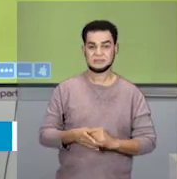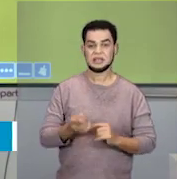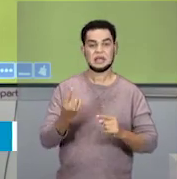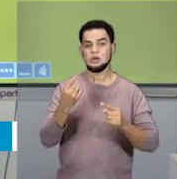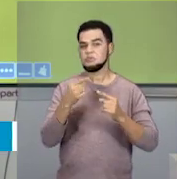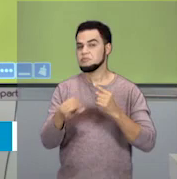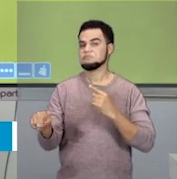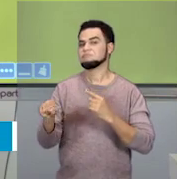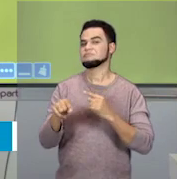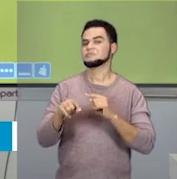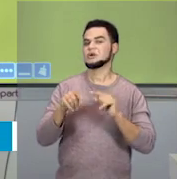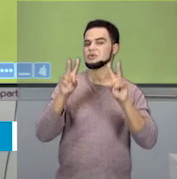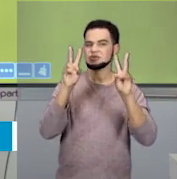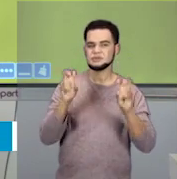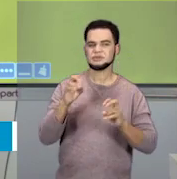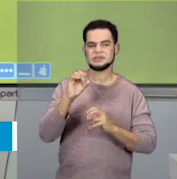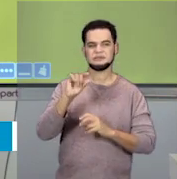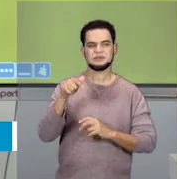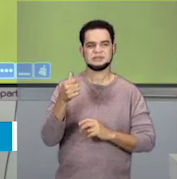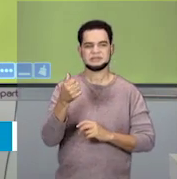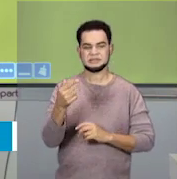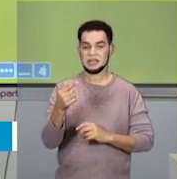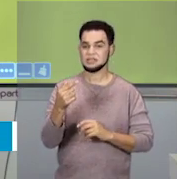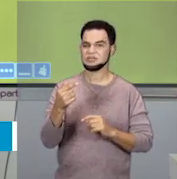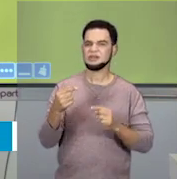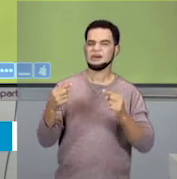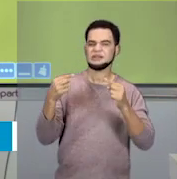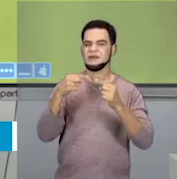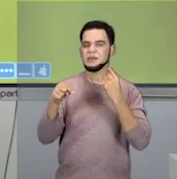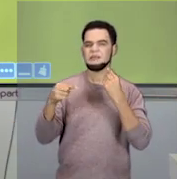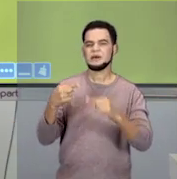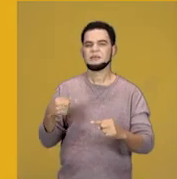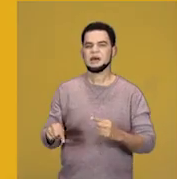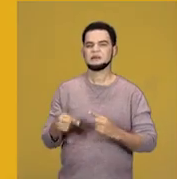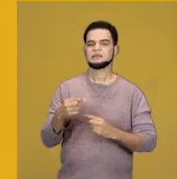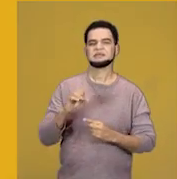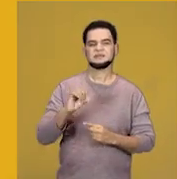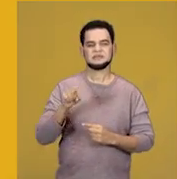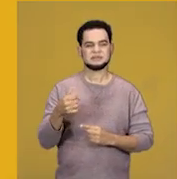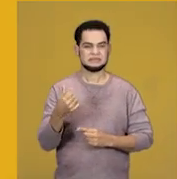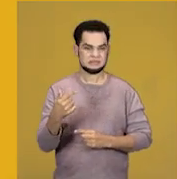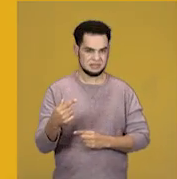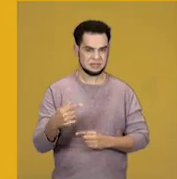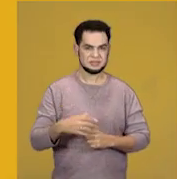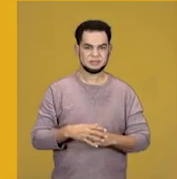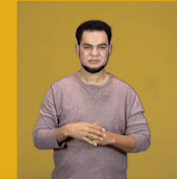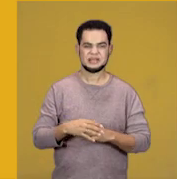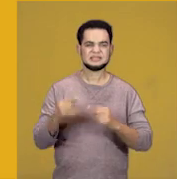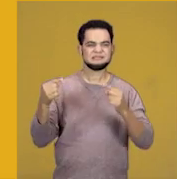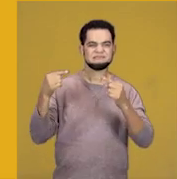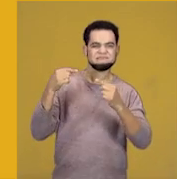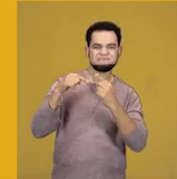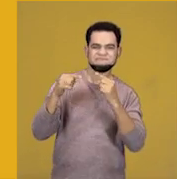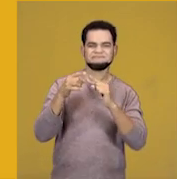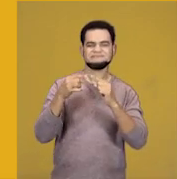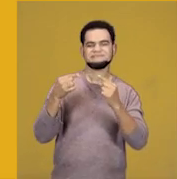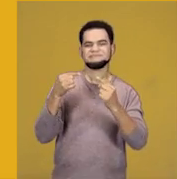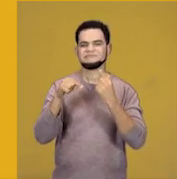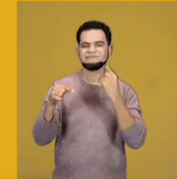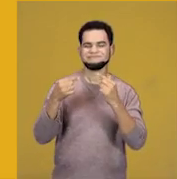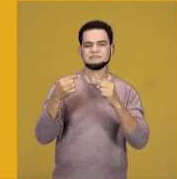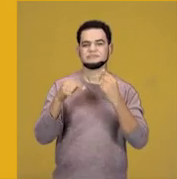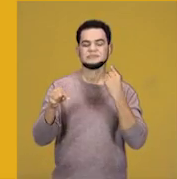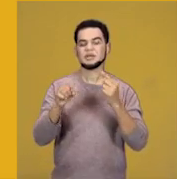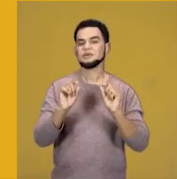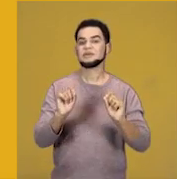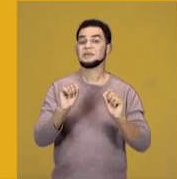textual, 0,17. Parte desconectada, 0,17. Essa parte desconectada, gente, é o pessoal que